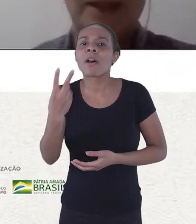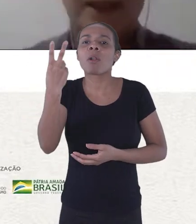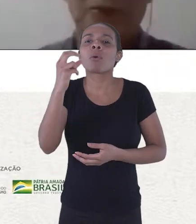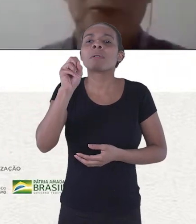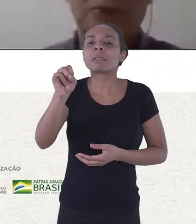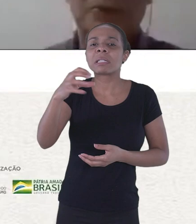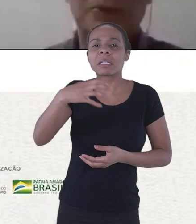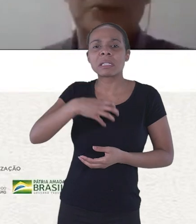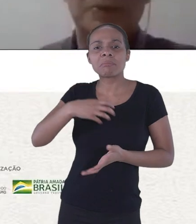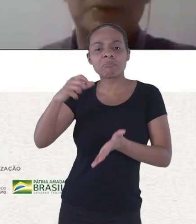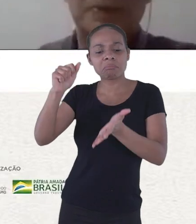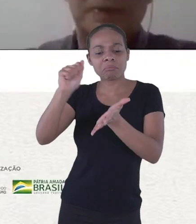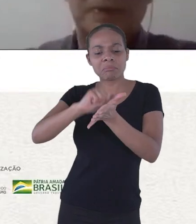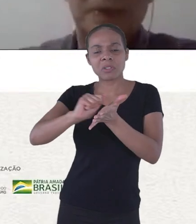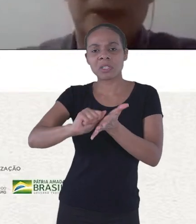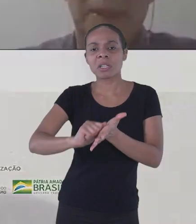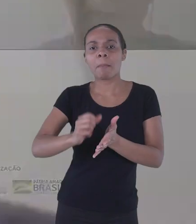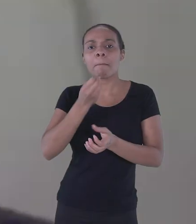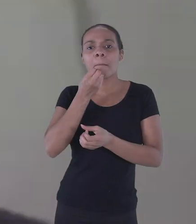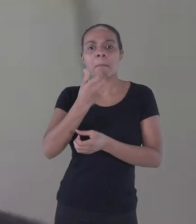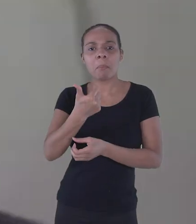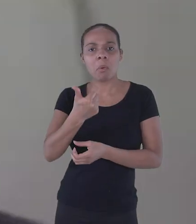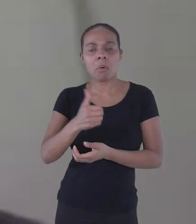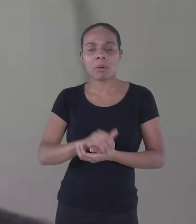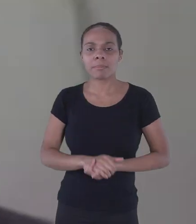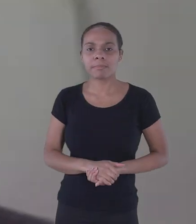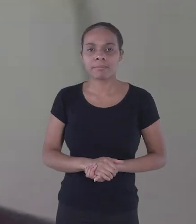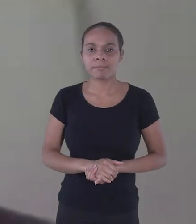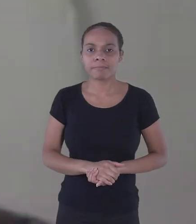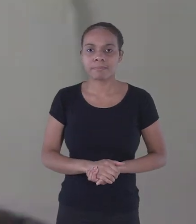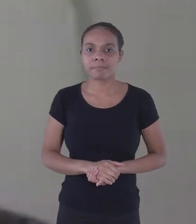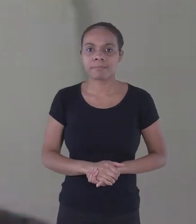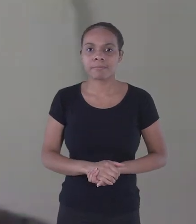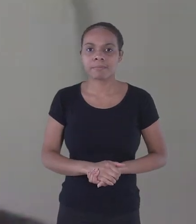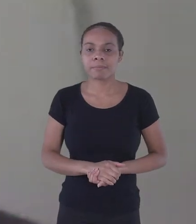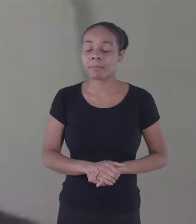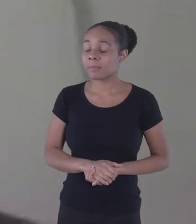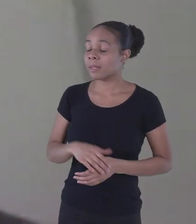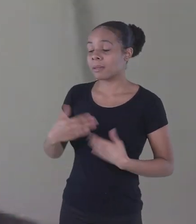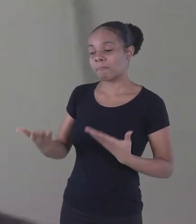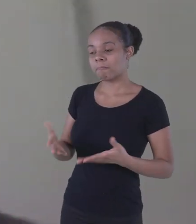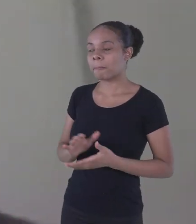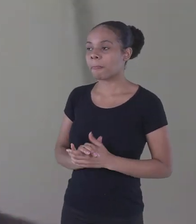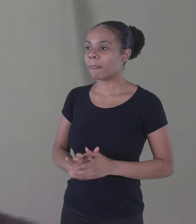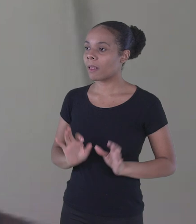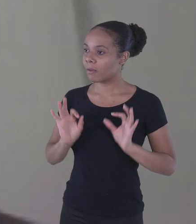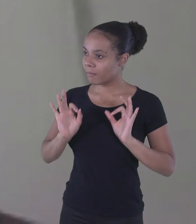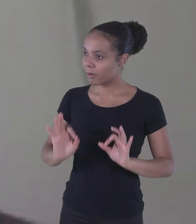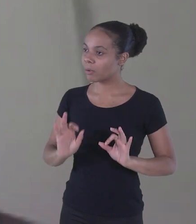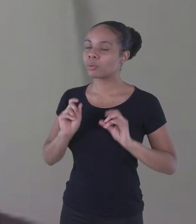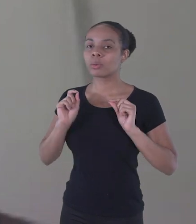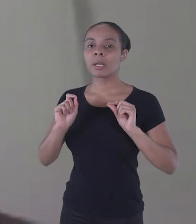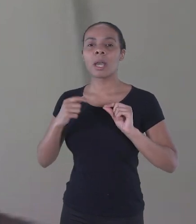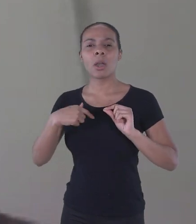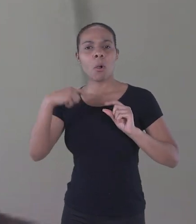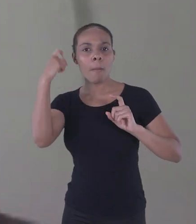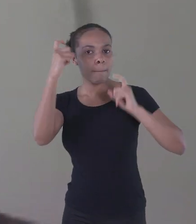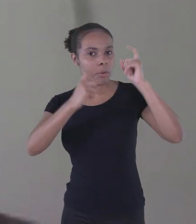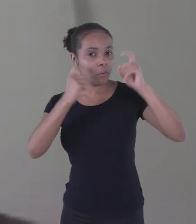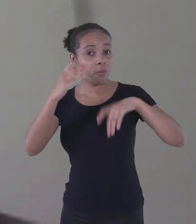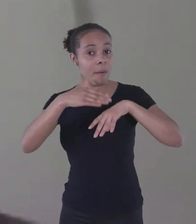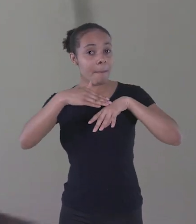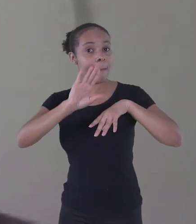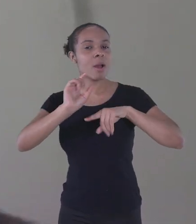Olha, de fato, eu realmente me preocupava mais em comunicar às pessoas aqui